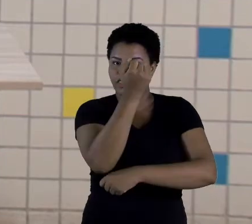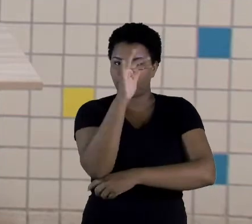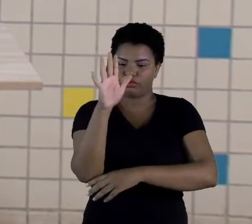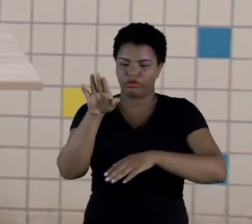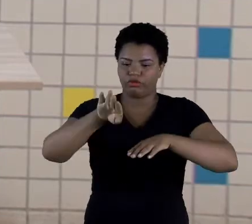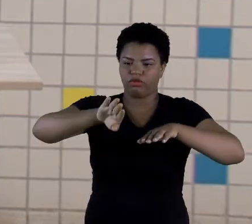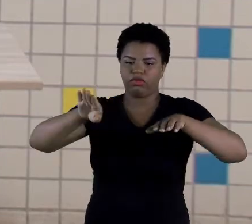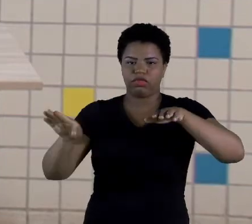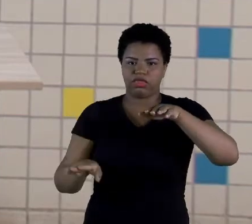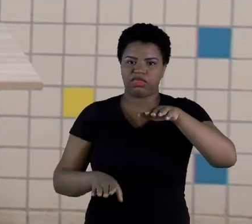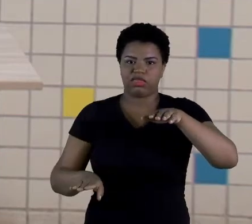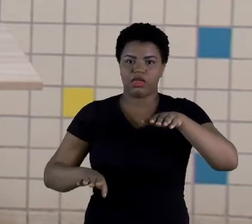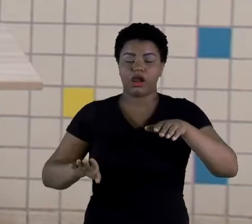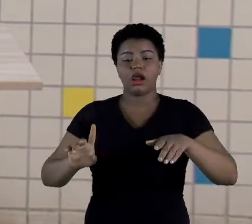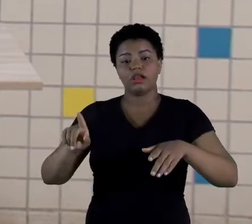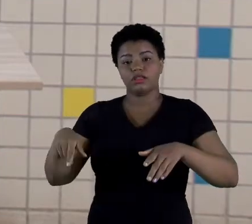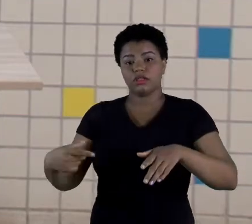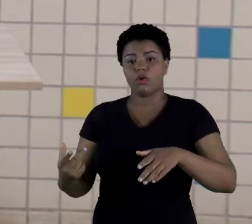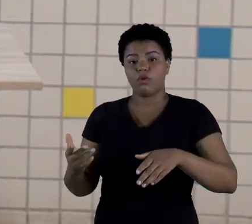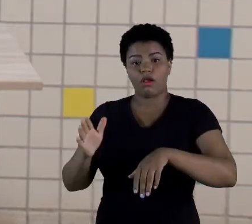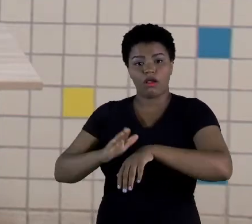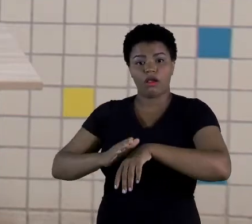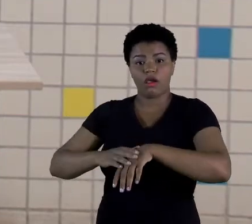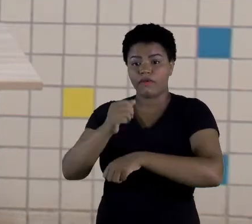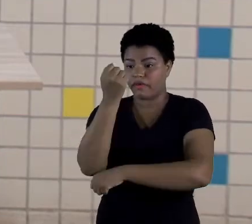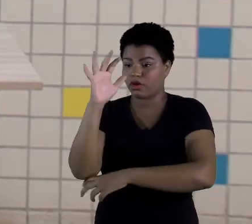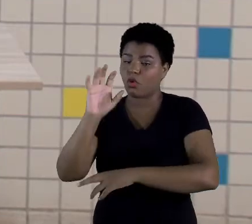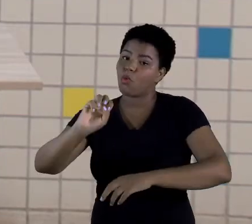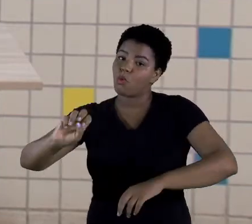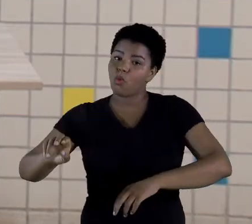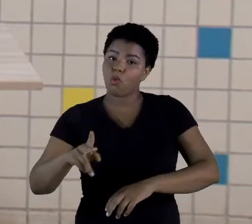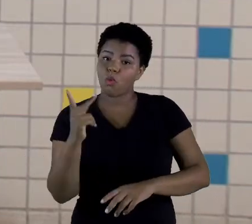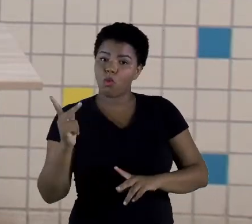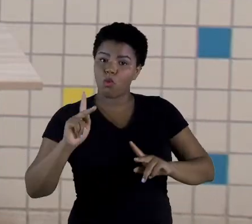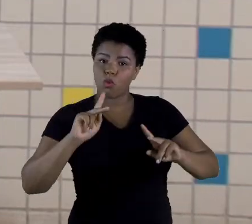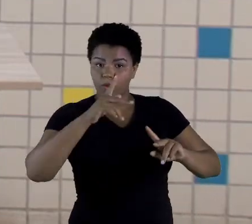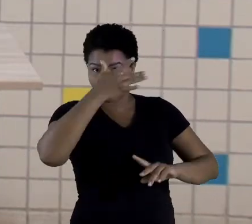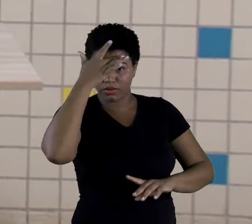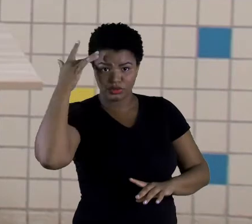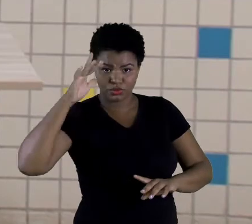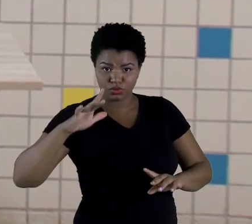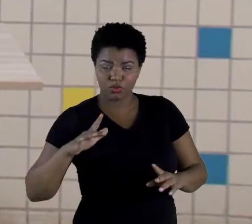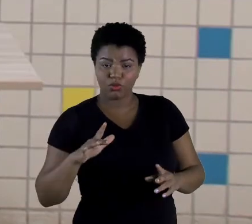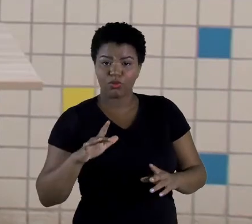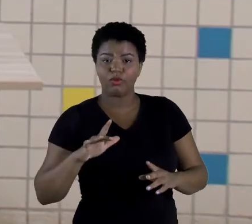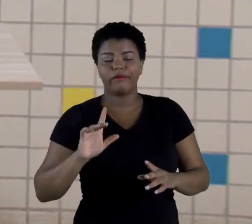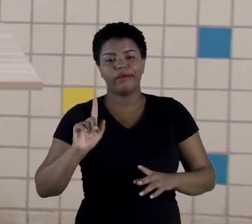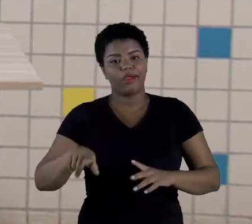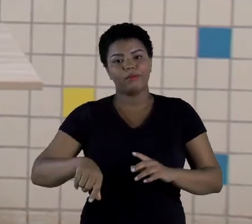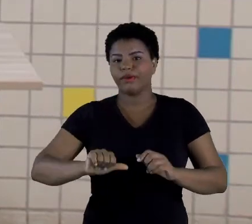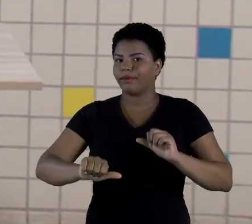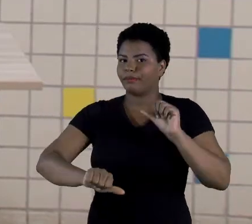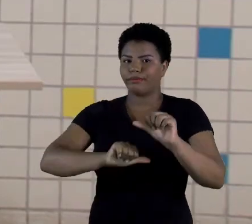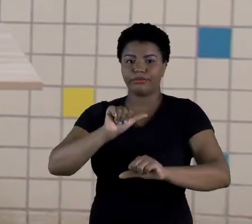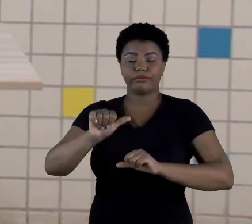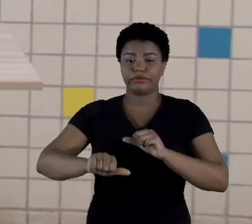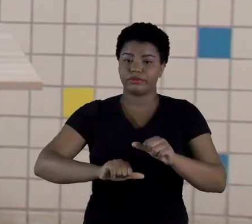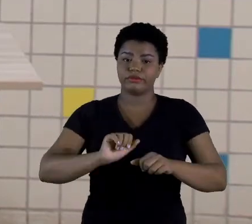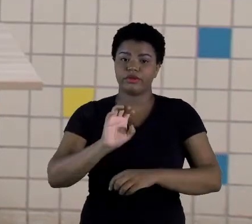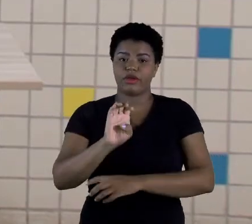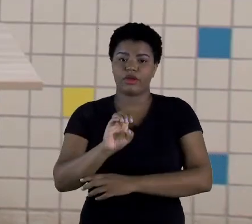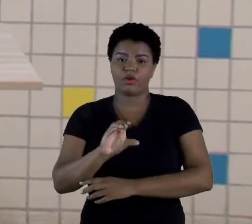provocado pela própria natureza quanto pela ação humana, vem os impactos. São os impactos ecológicos. Por